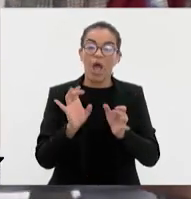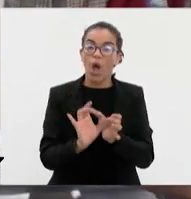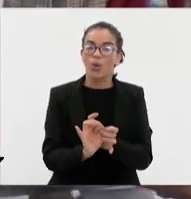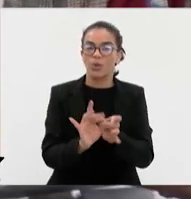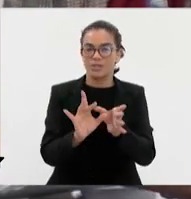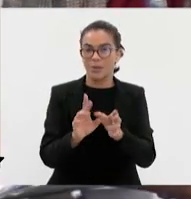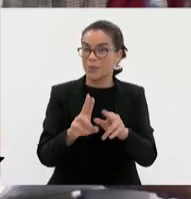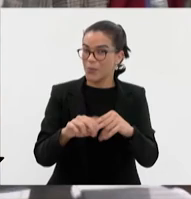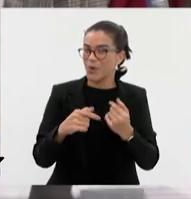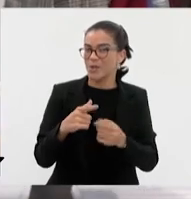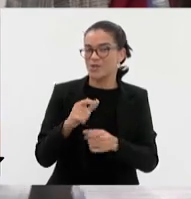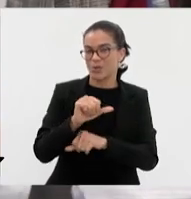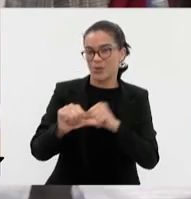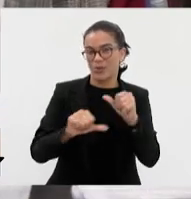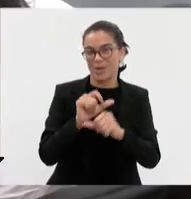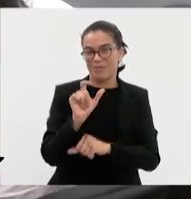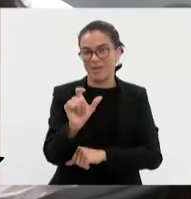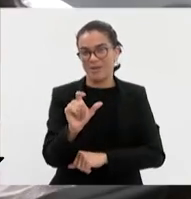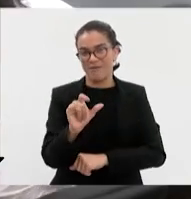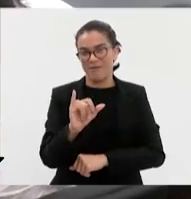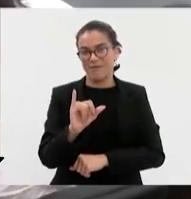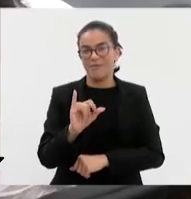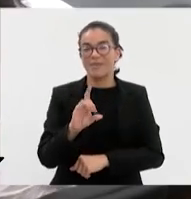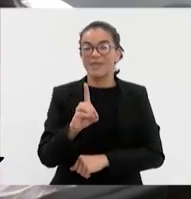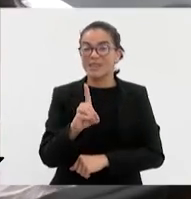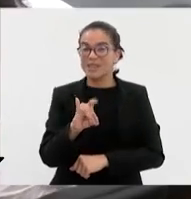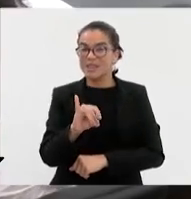Isso, por isso que eu botei dispõe.